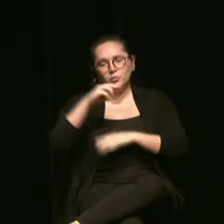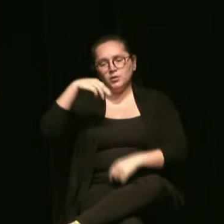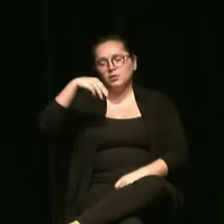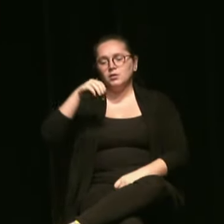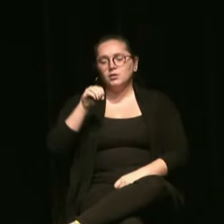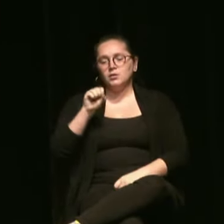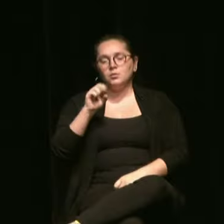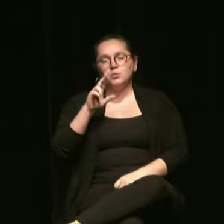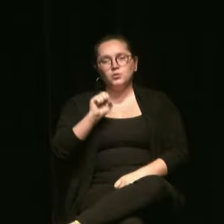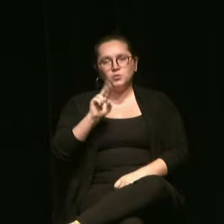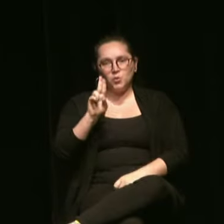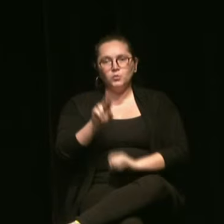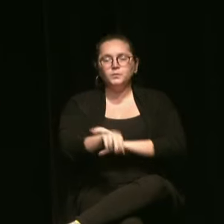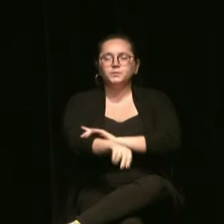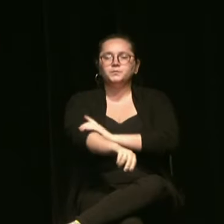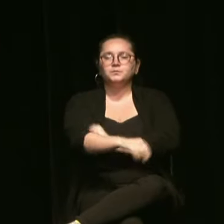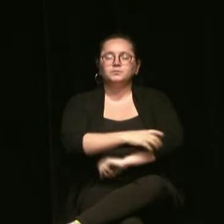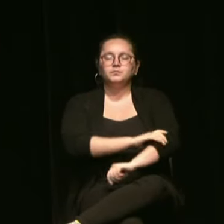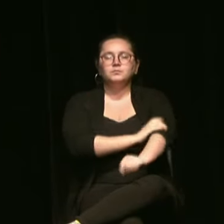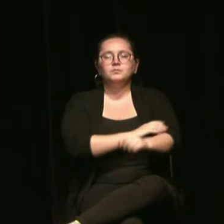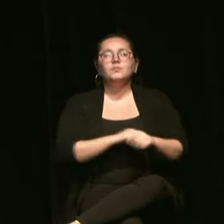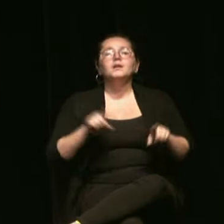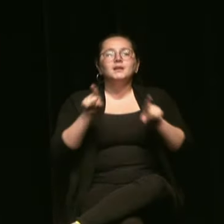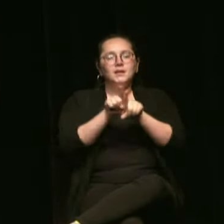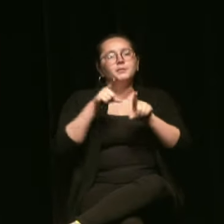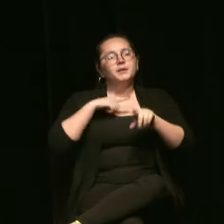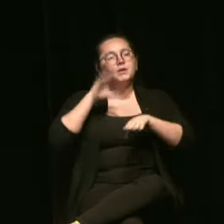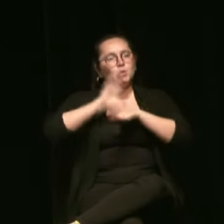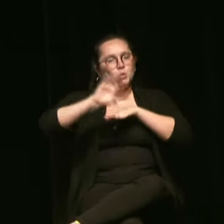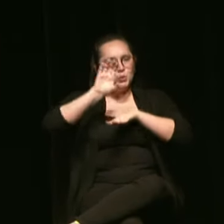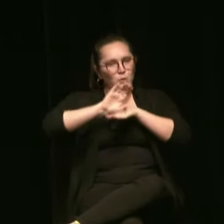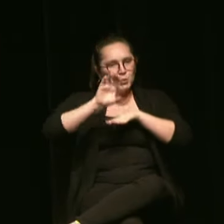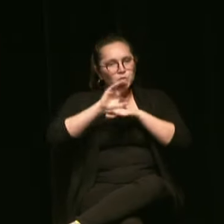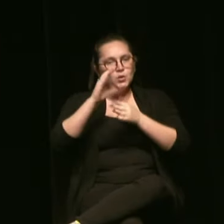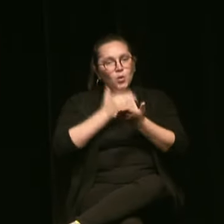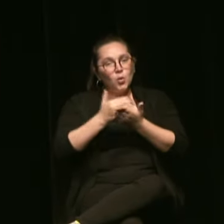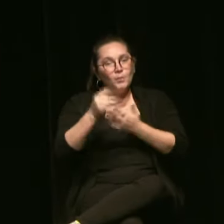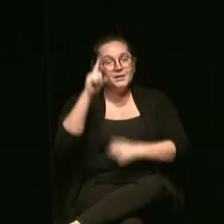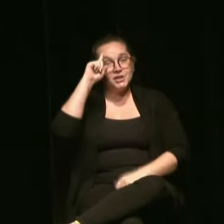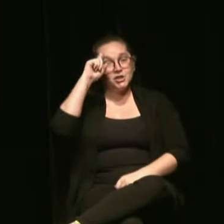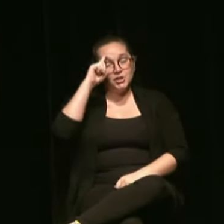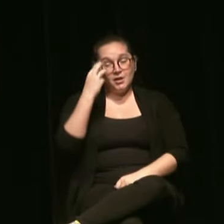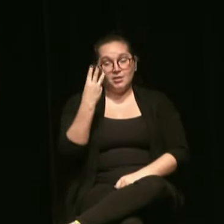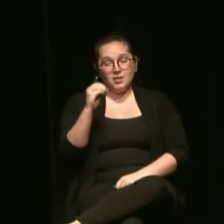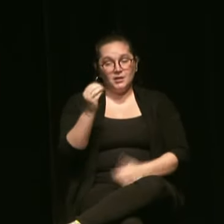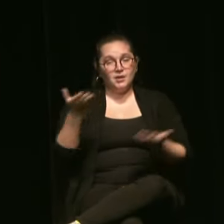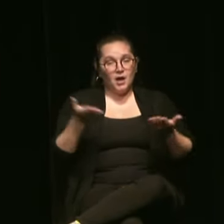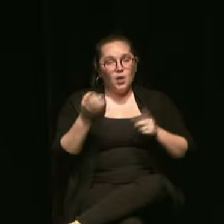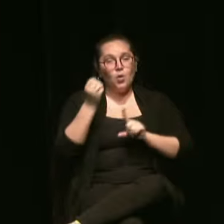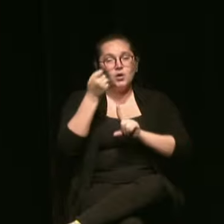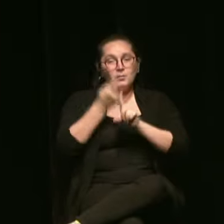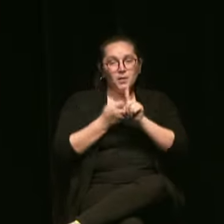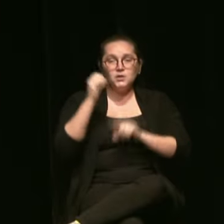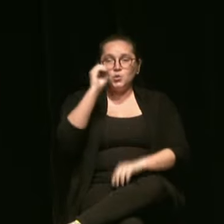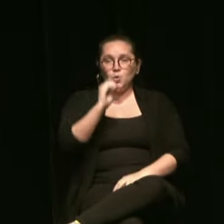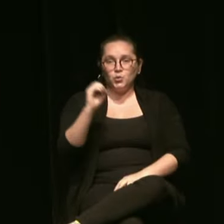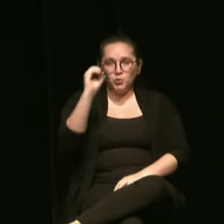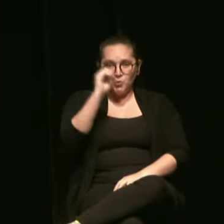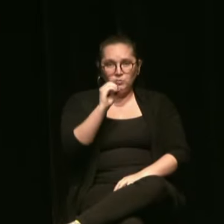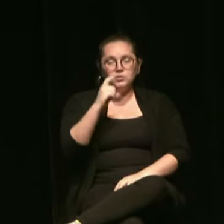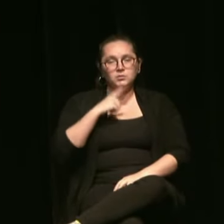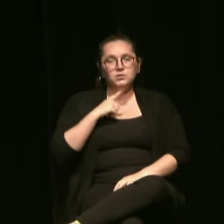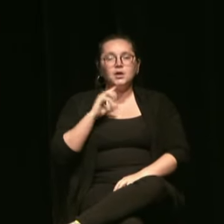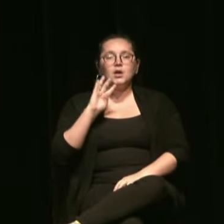Além disso, tem um curso, né, que vai começar dia 30 de outubro, de